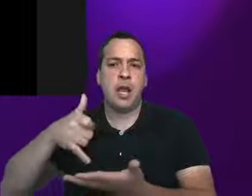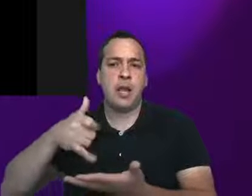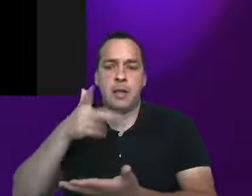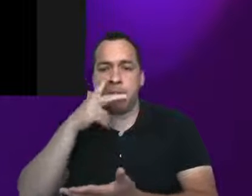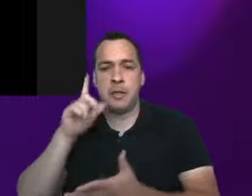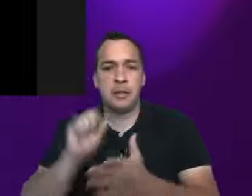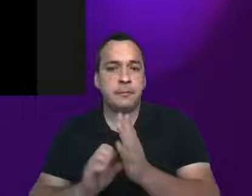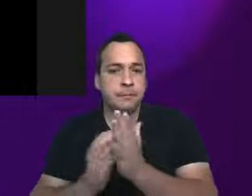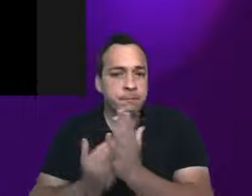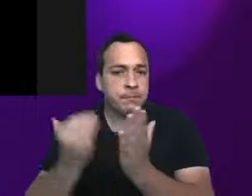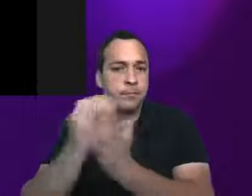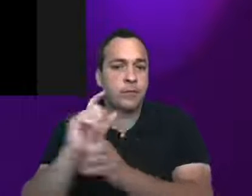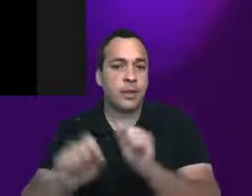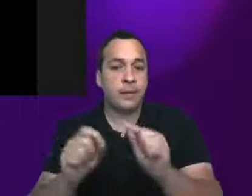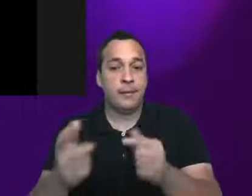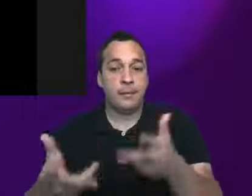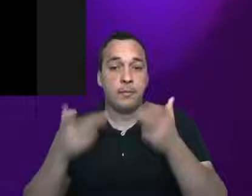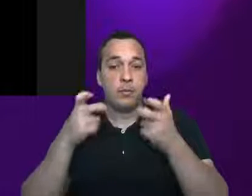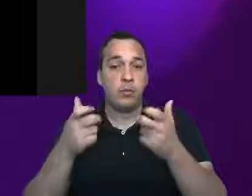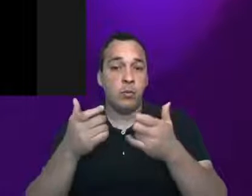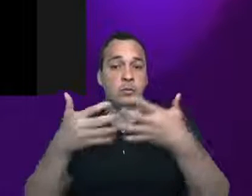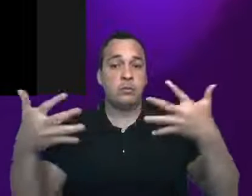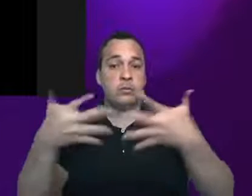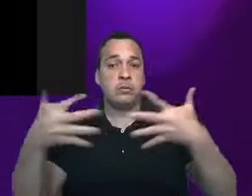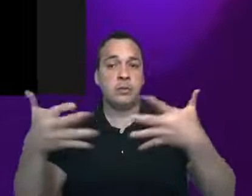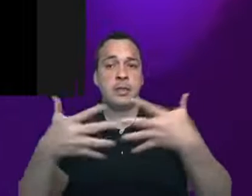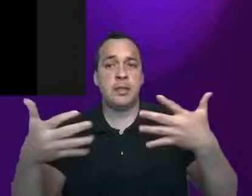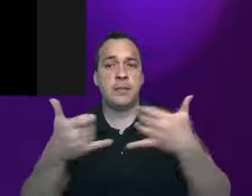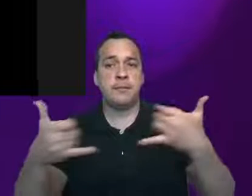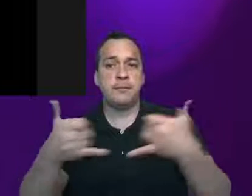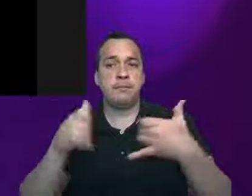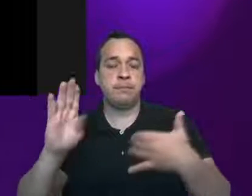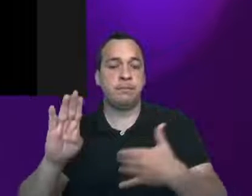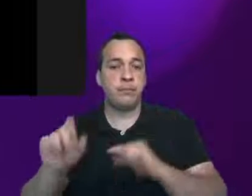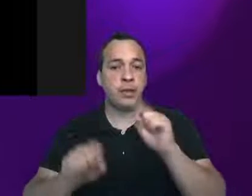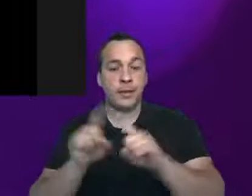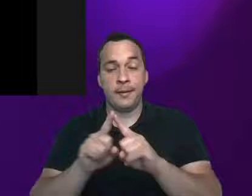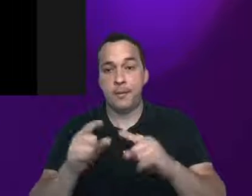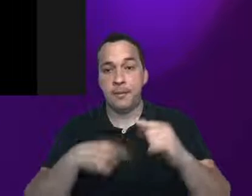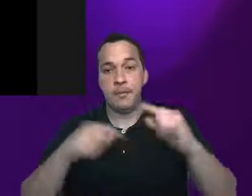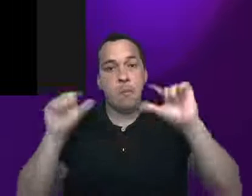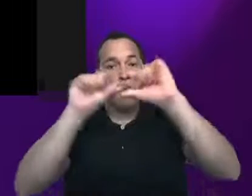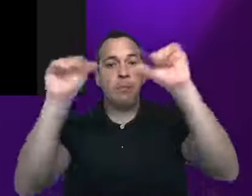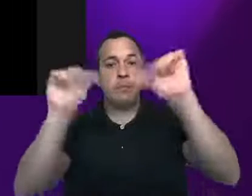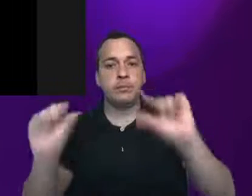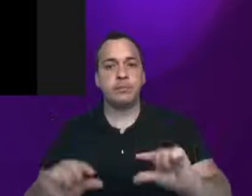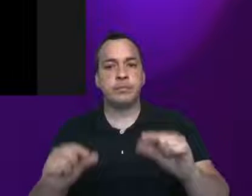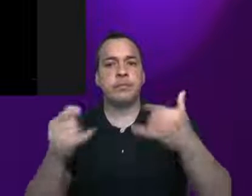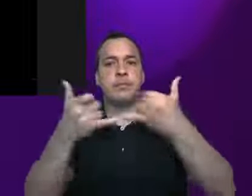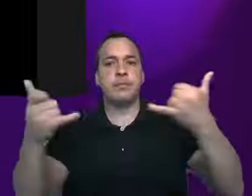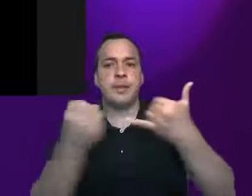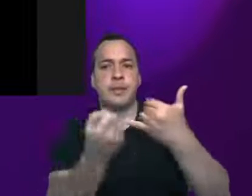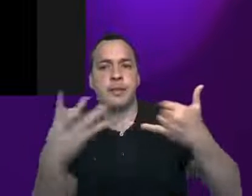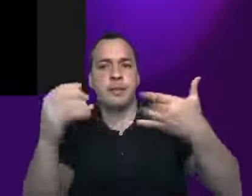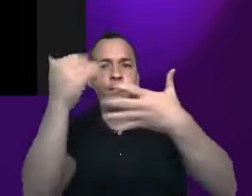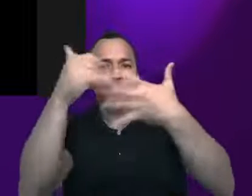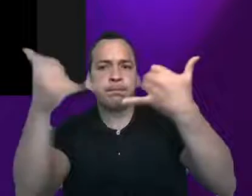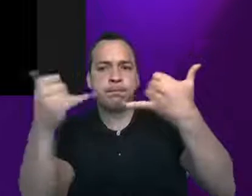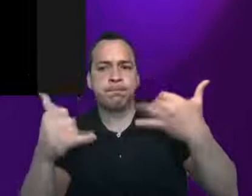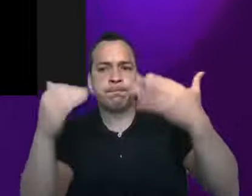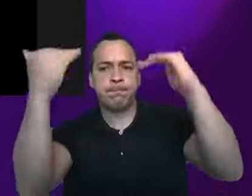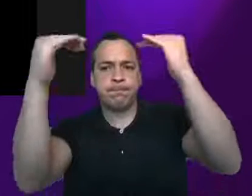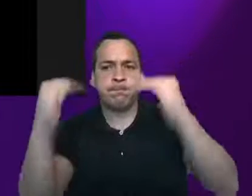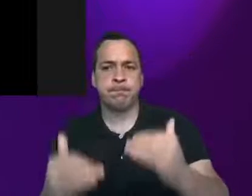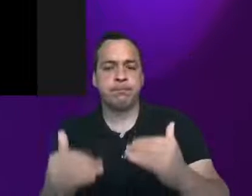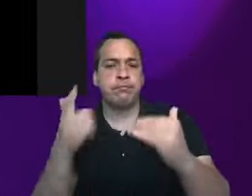ter o aparecimento das linhas B. Mas a simetria e a quantidade dessas linhas ajuda a gente no diagnóstico